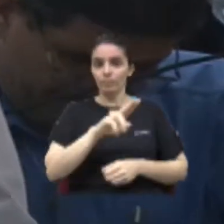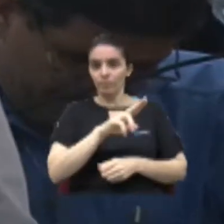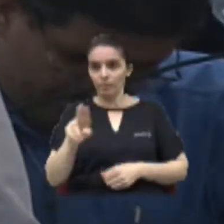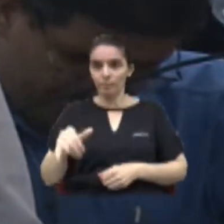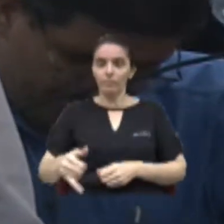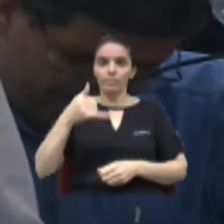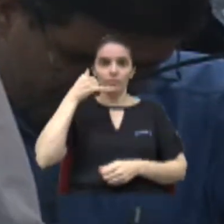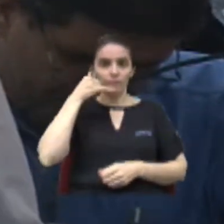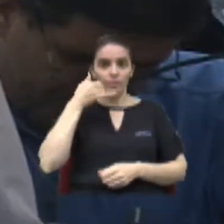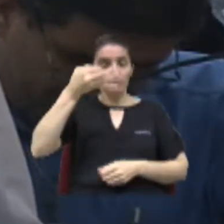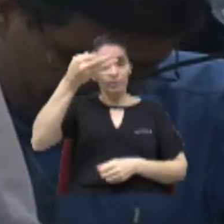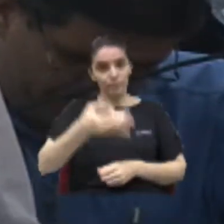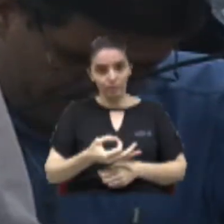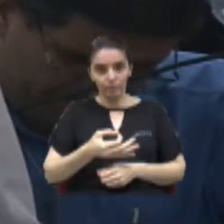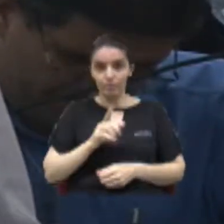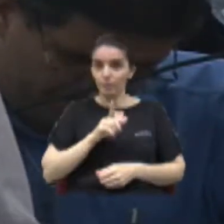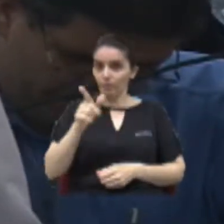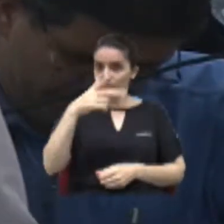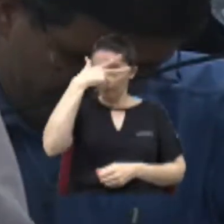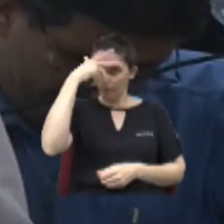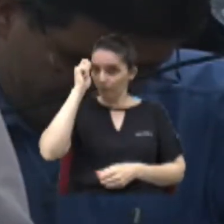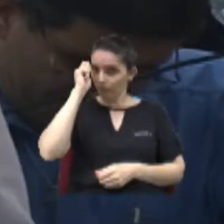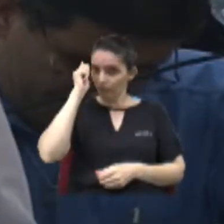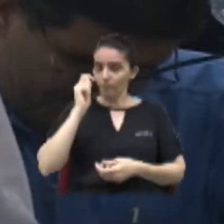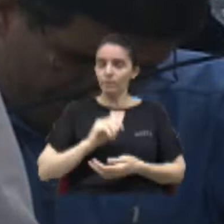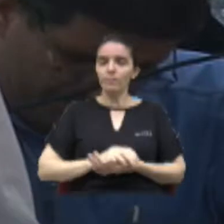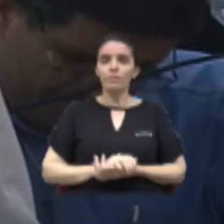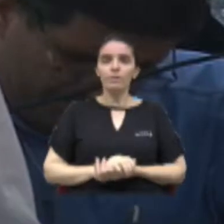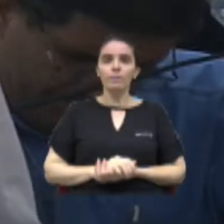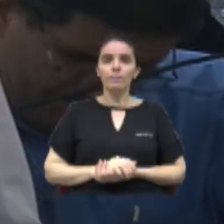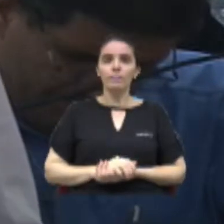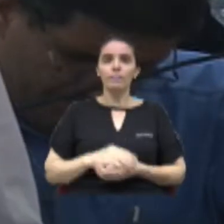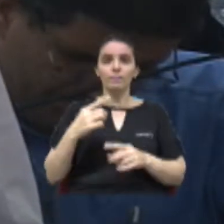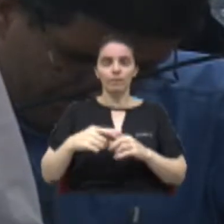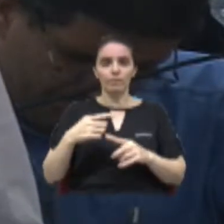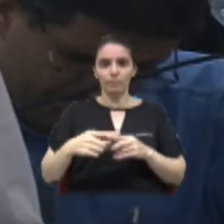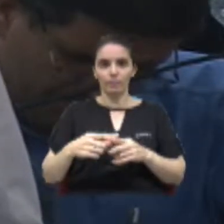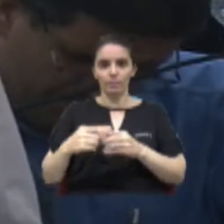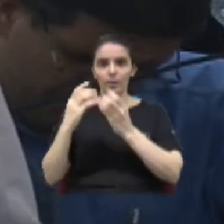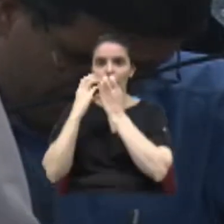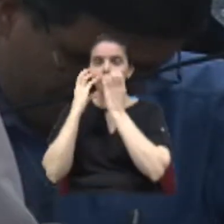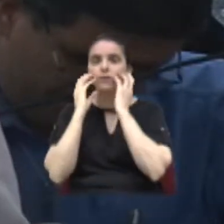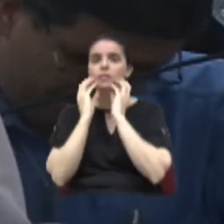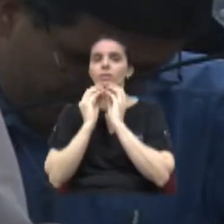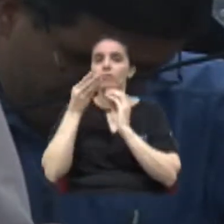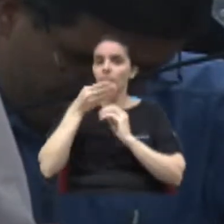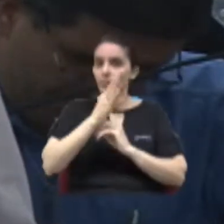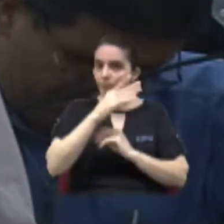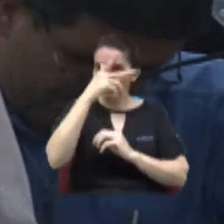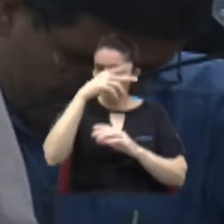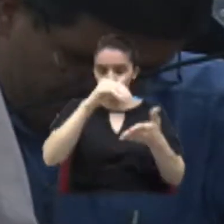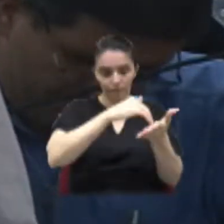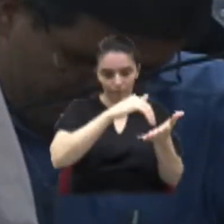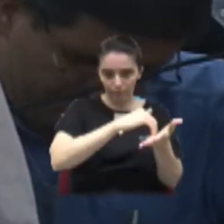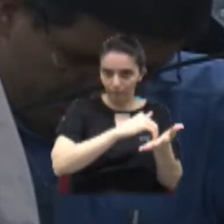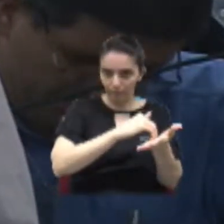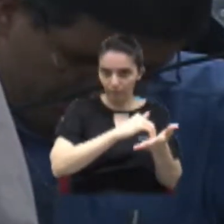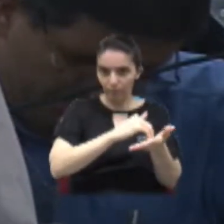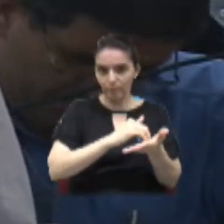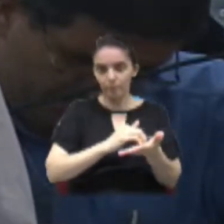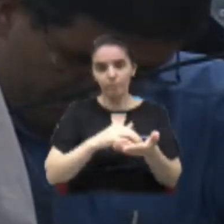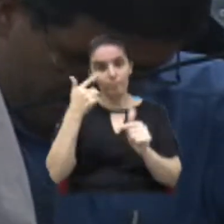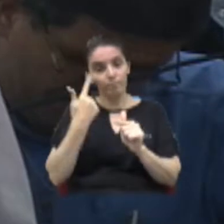invasão. Mas aí eu vou salientar uma coisa. Antes eu vou dar uma parte por Mir. Seria bom reforçar, que